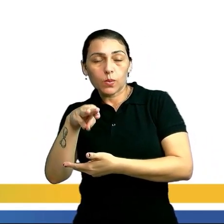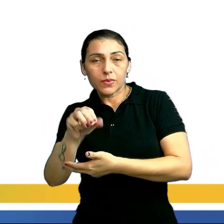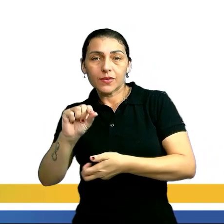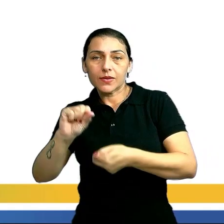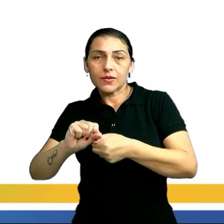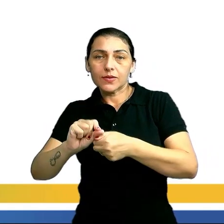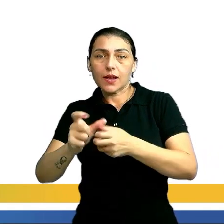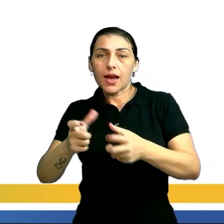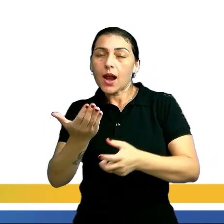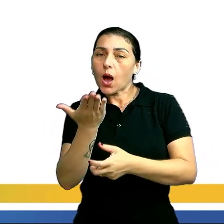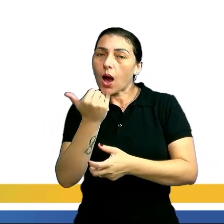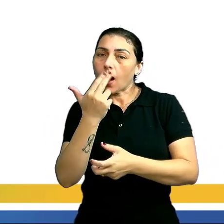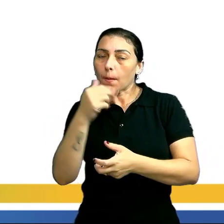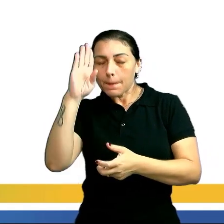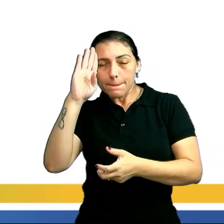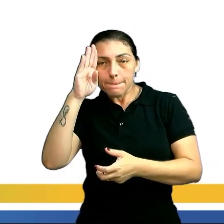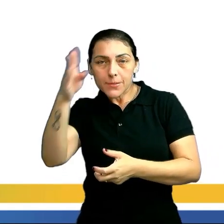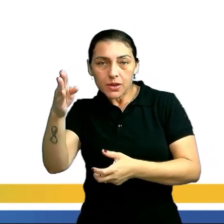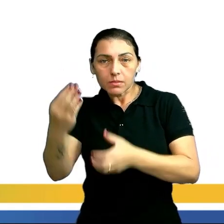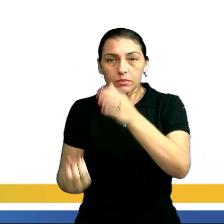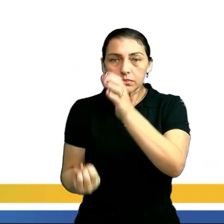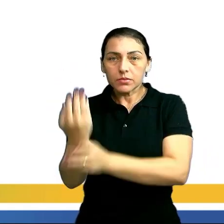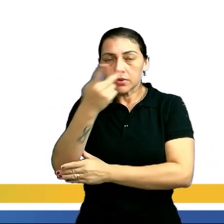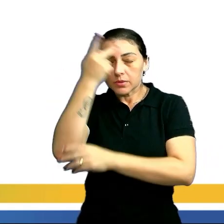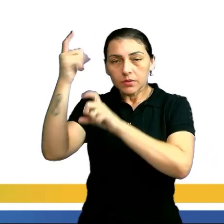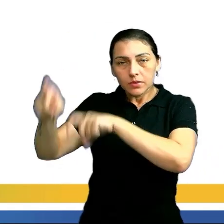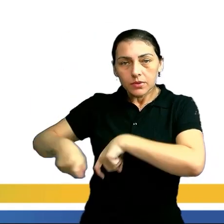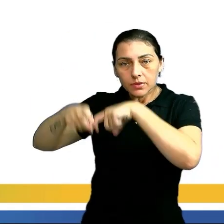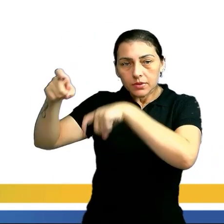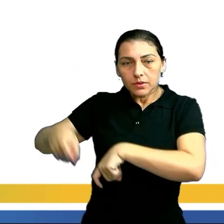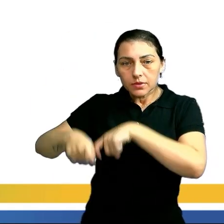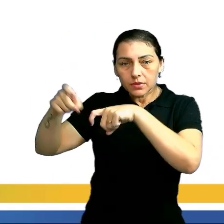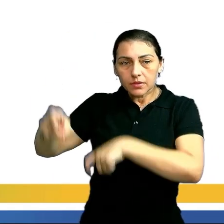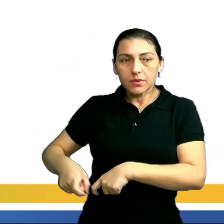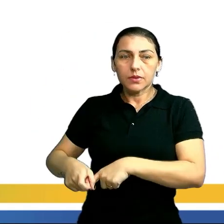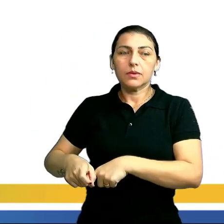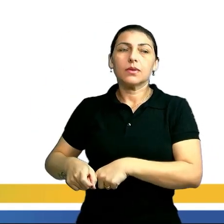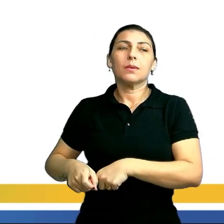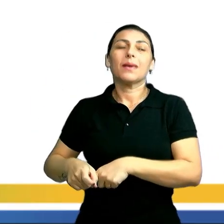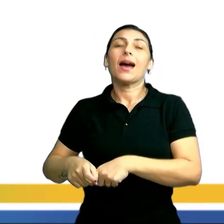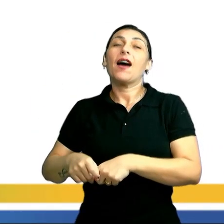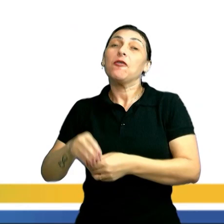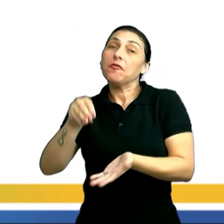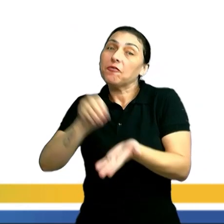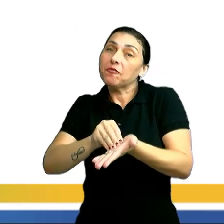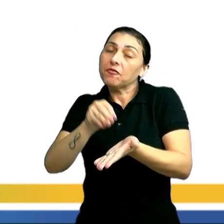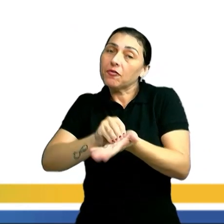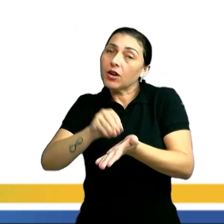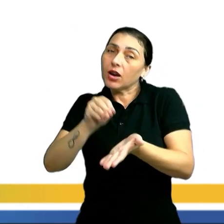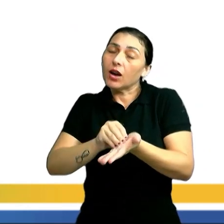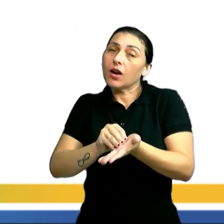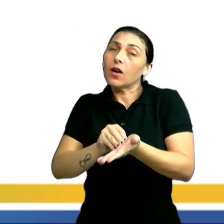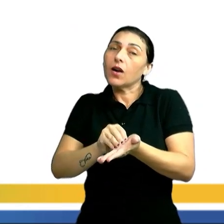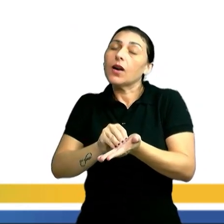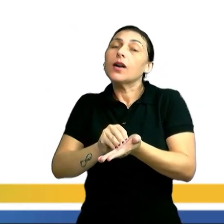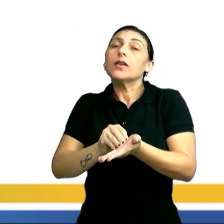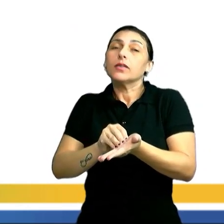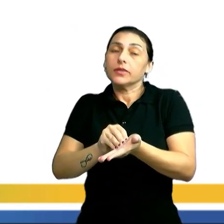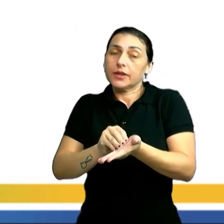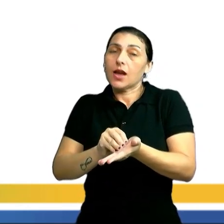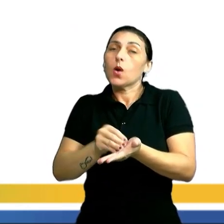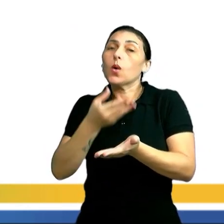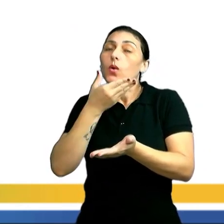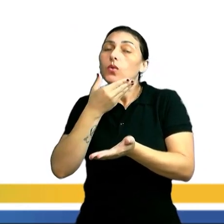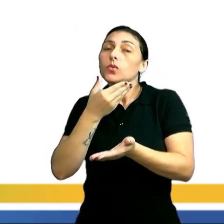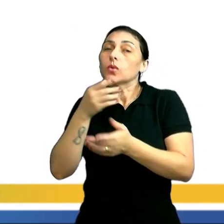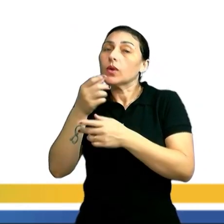prato principal desses produtores. Para suprir o déficit nutricional a que os